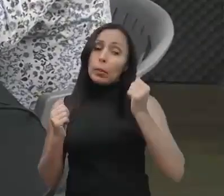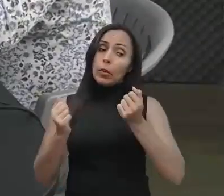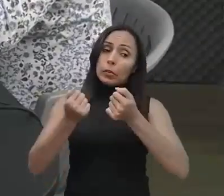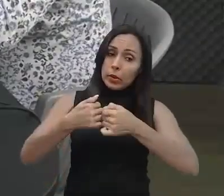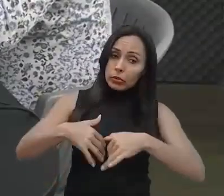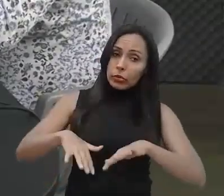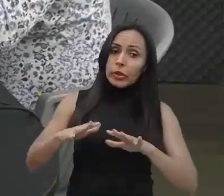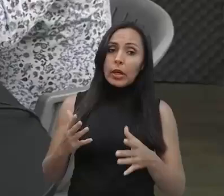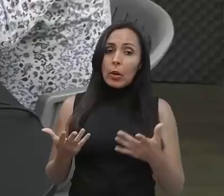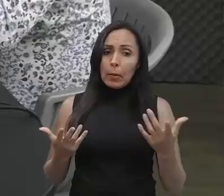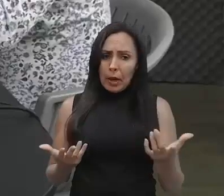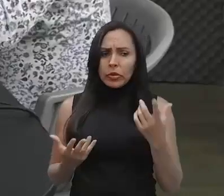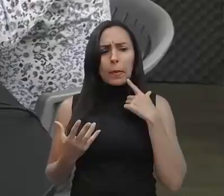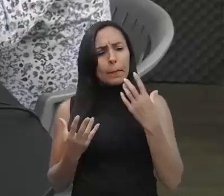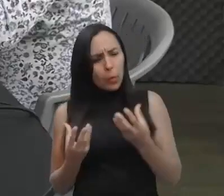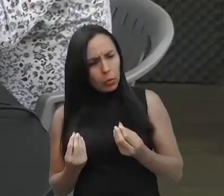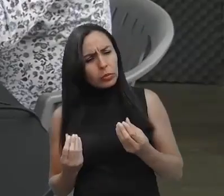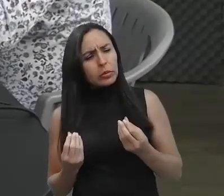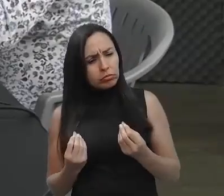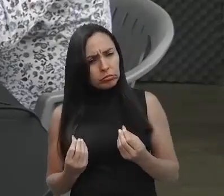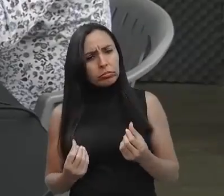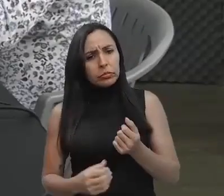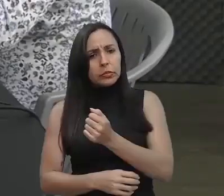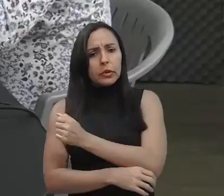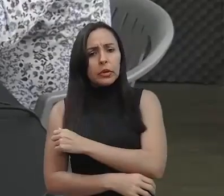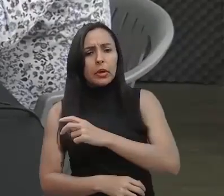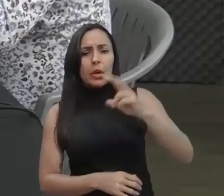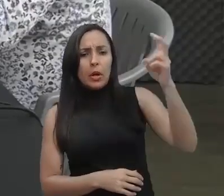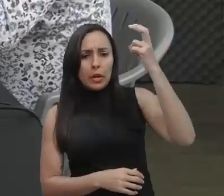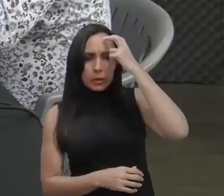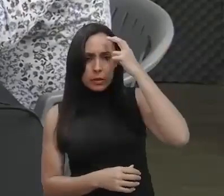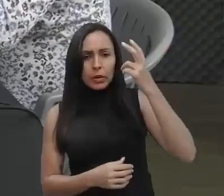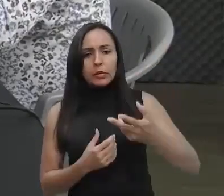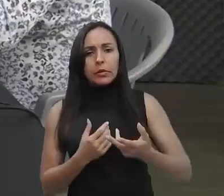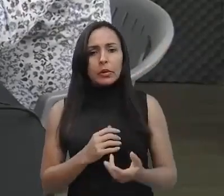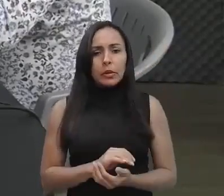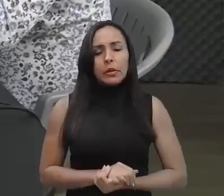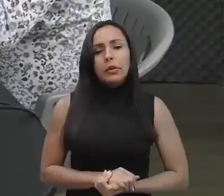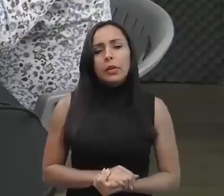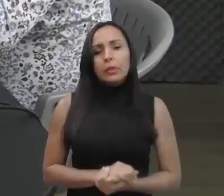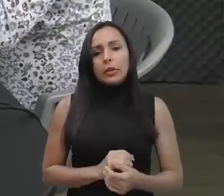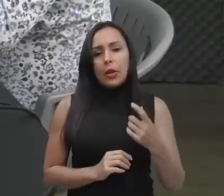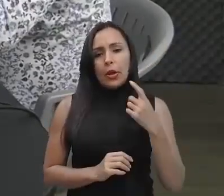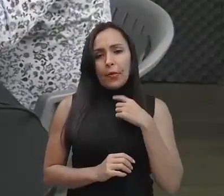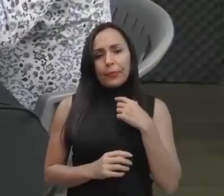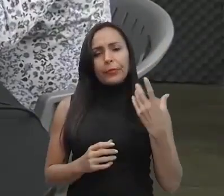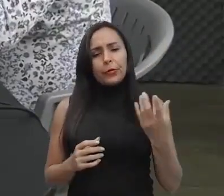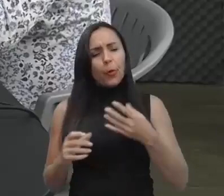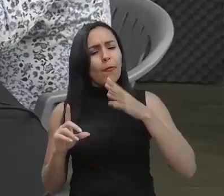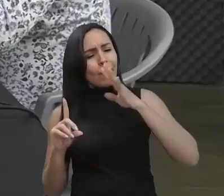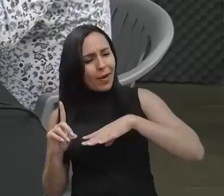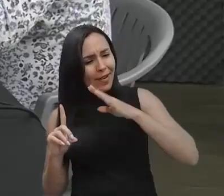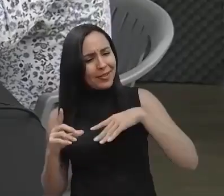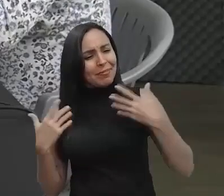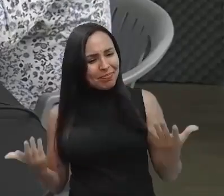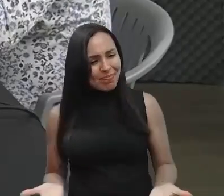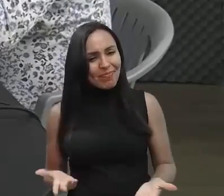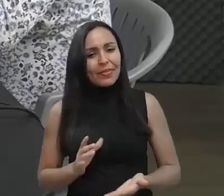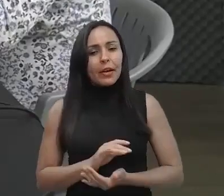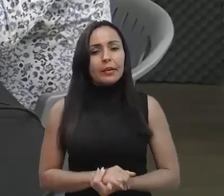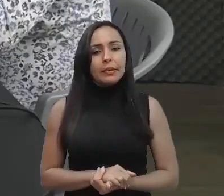talentosa tem estudante que eu sigo também que é influência eu sou fã fã mesmo mas teve uma até uma